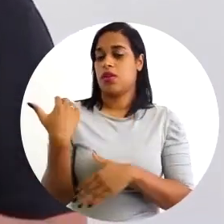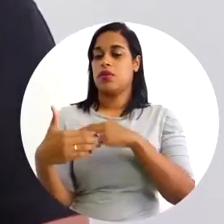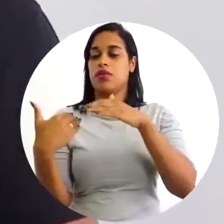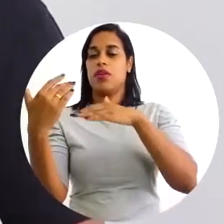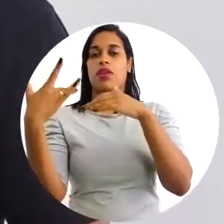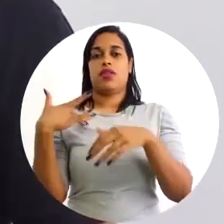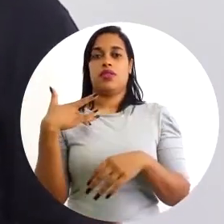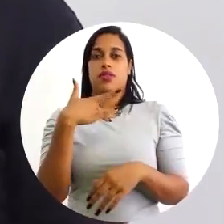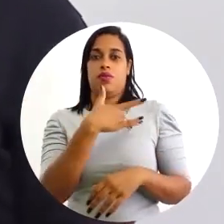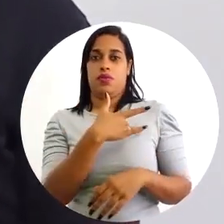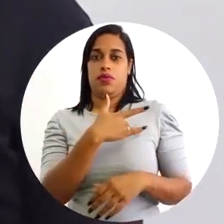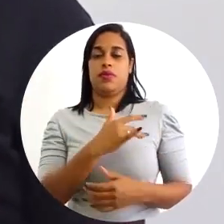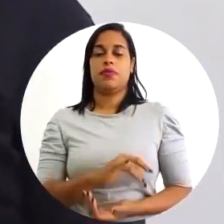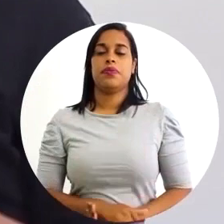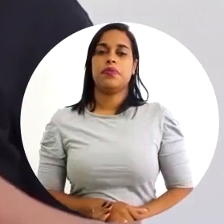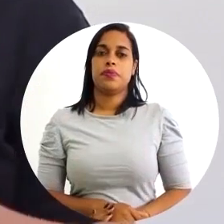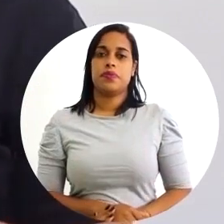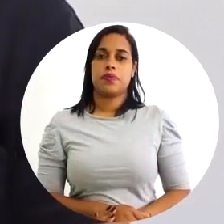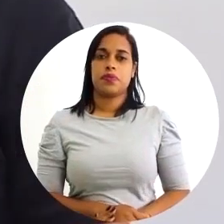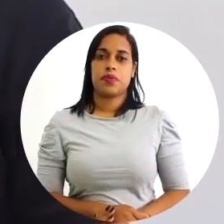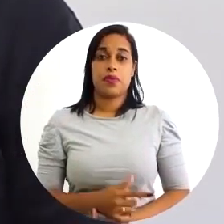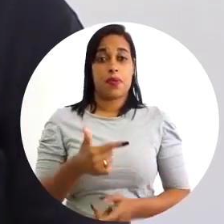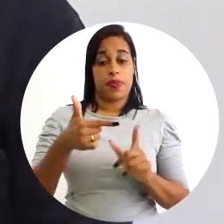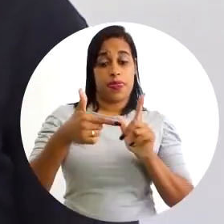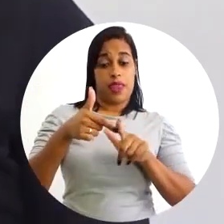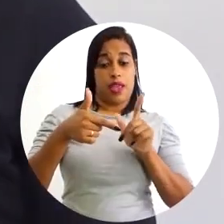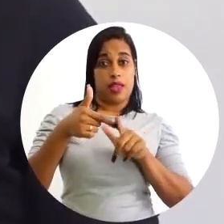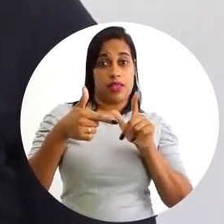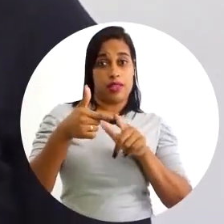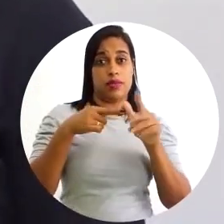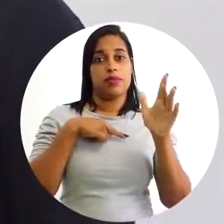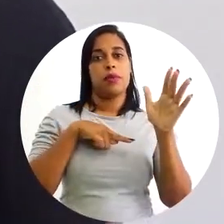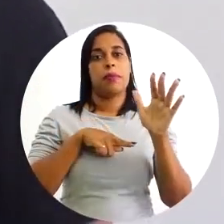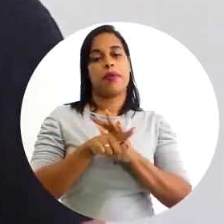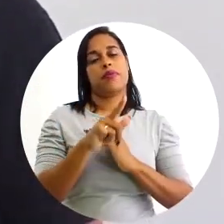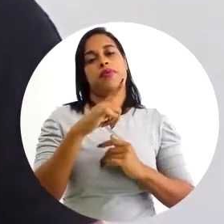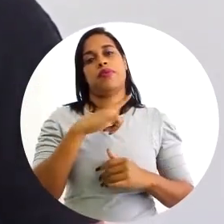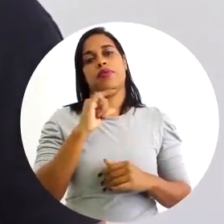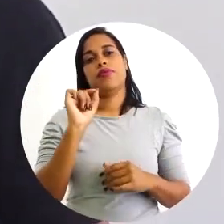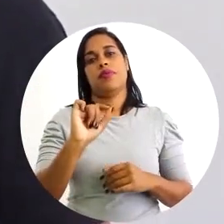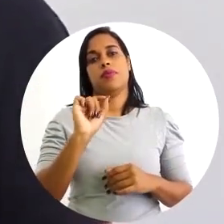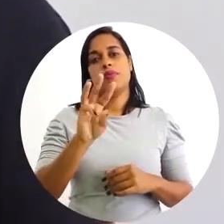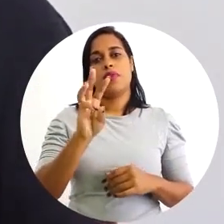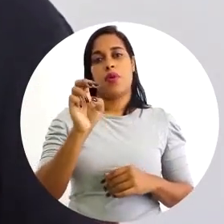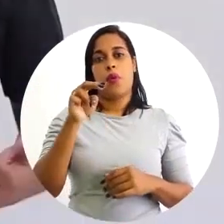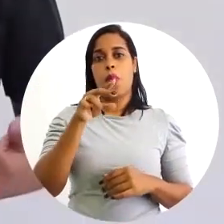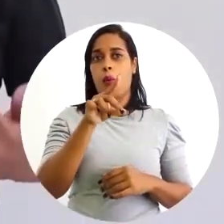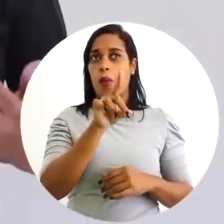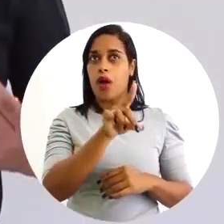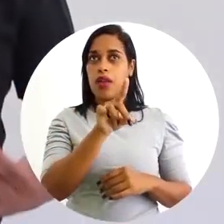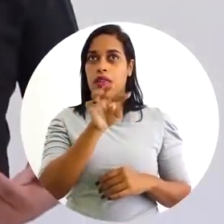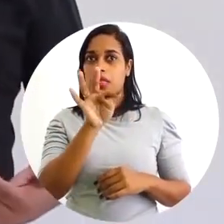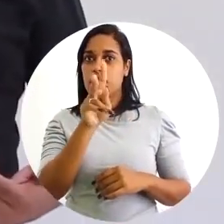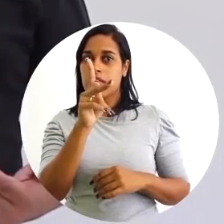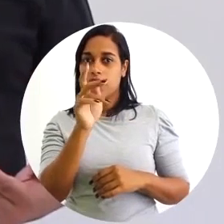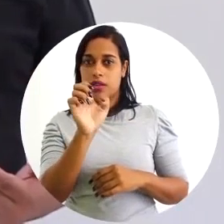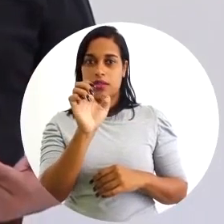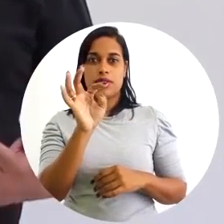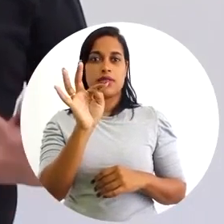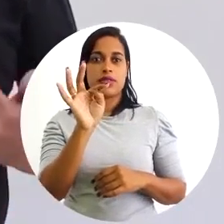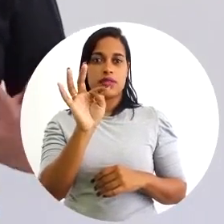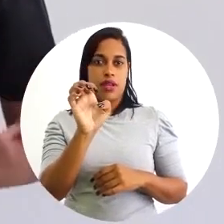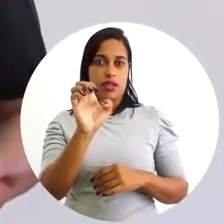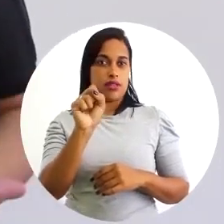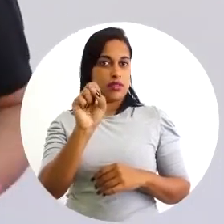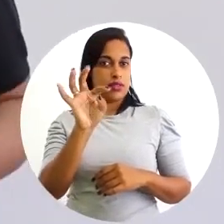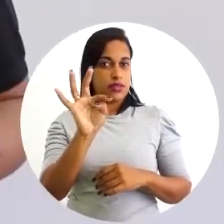construção e a saúde. A segunda pergunta que nós temos é when the text published?